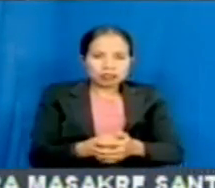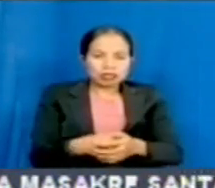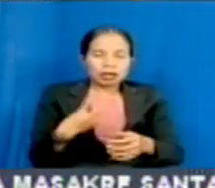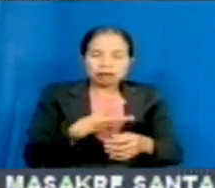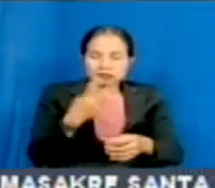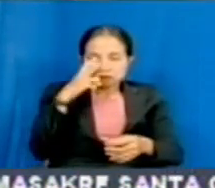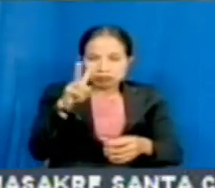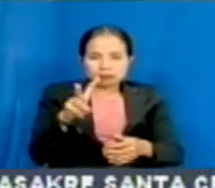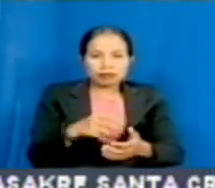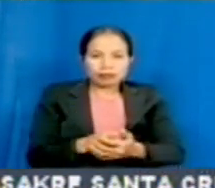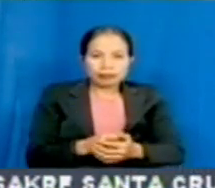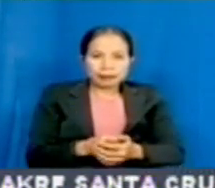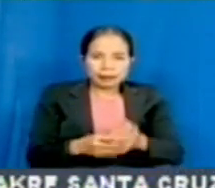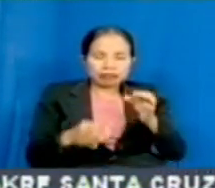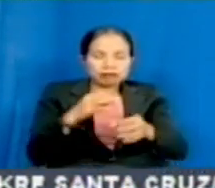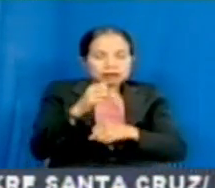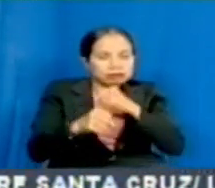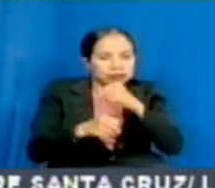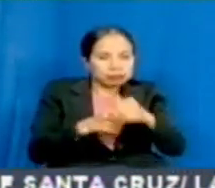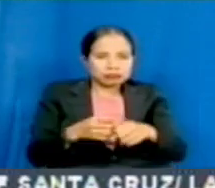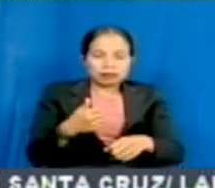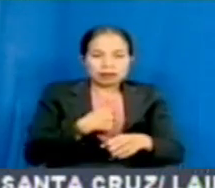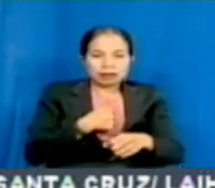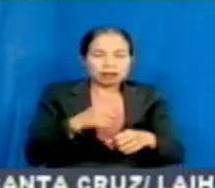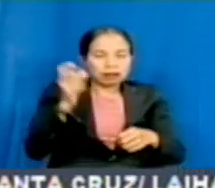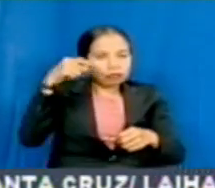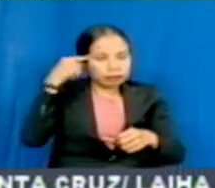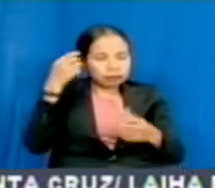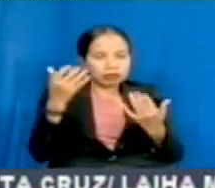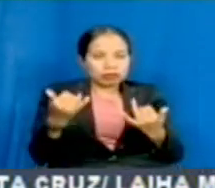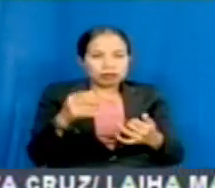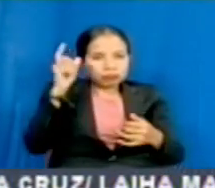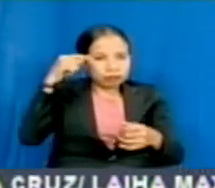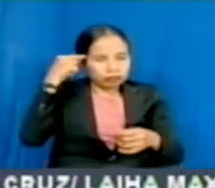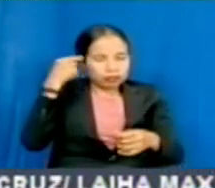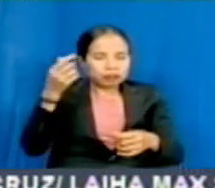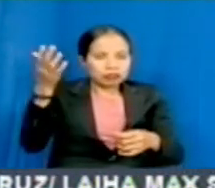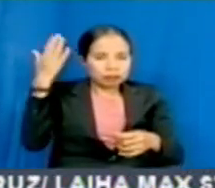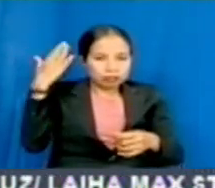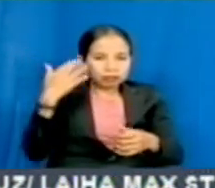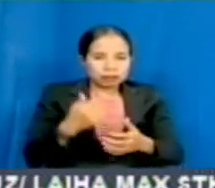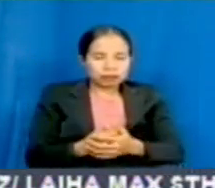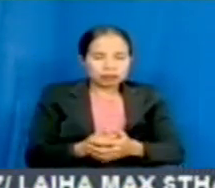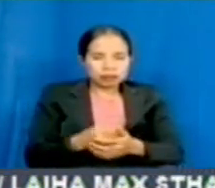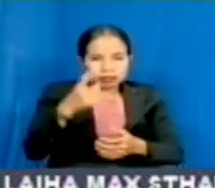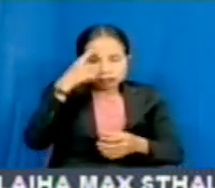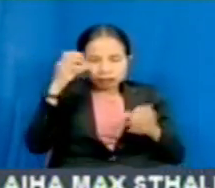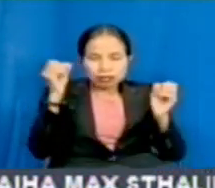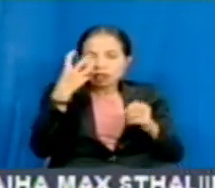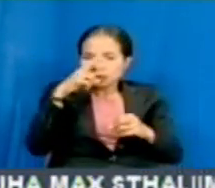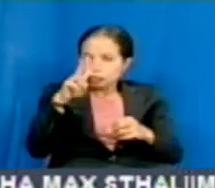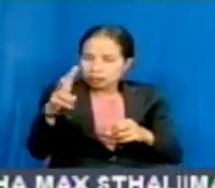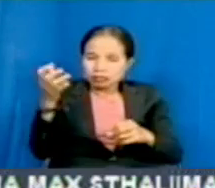hare cada vez sira mosteros mas ba halo ki da governo de agora governo de ulo amba la tau matam ba